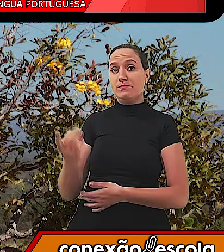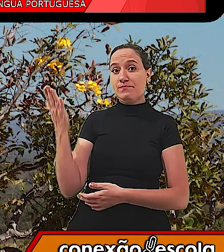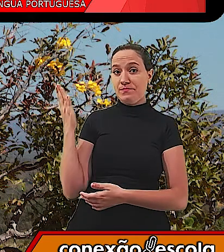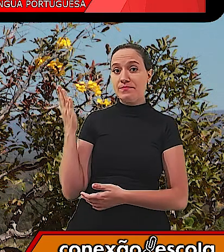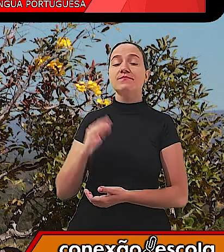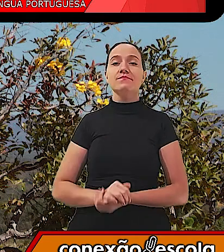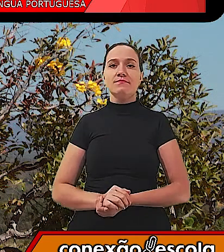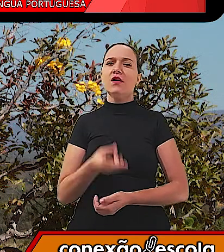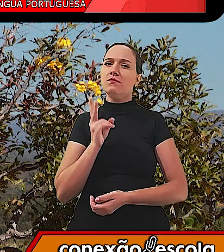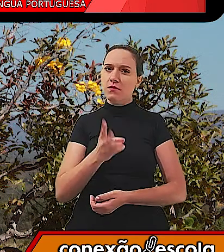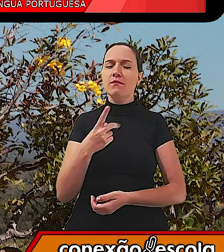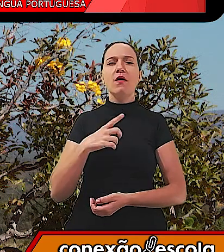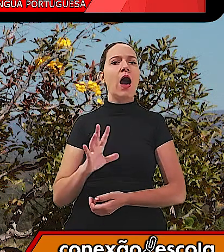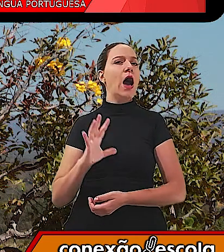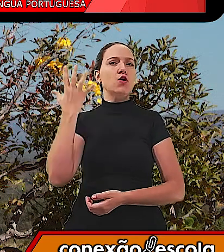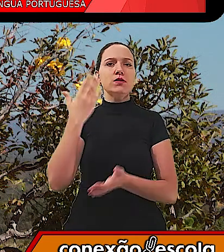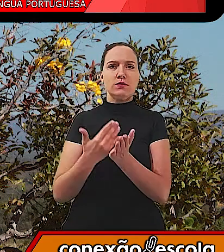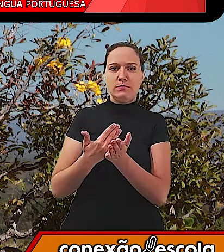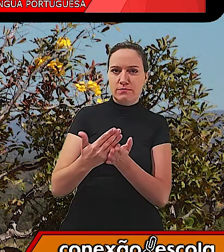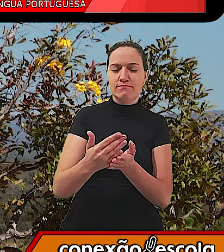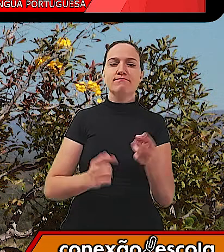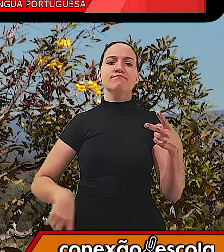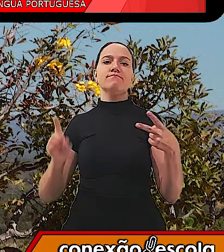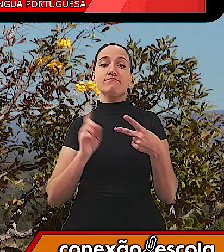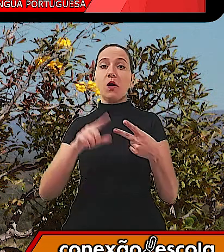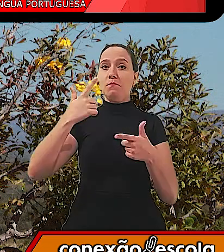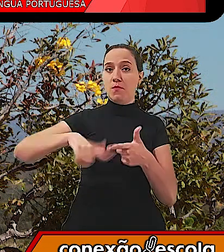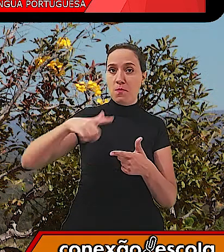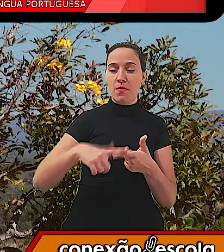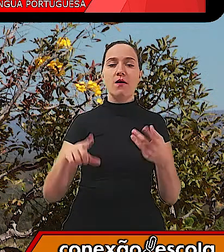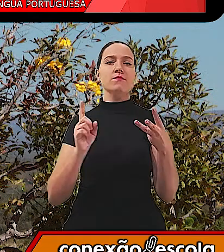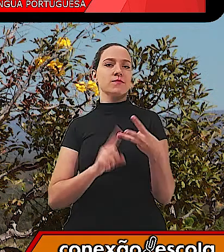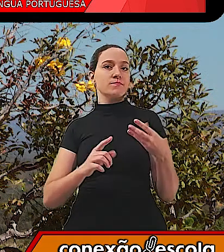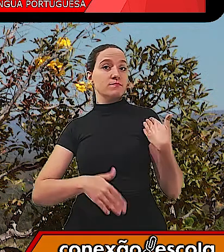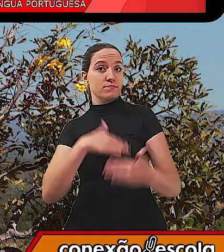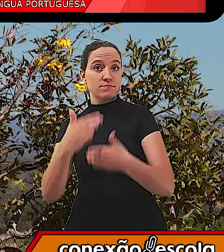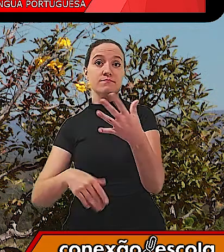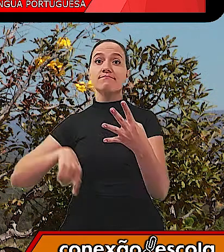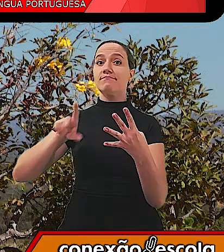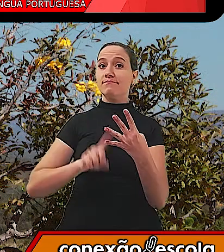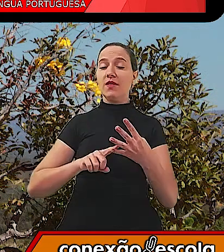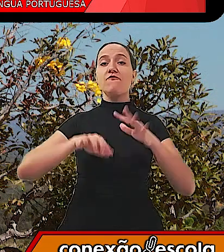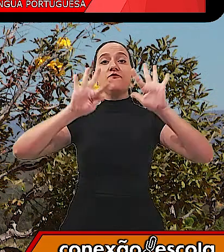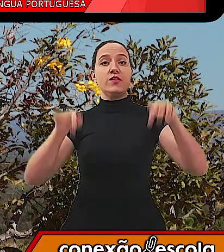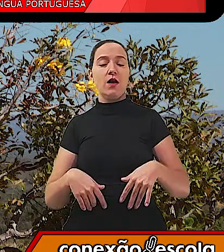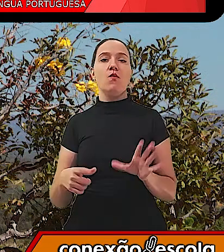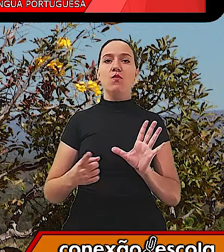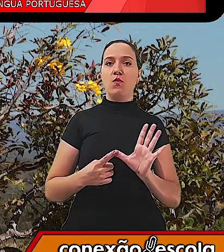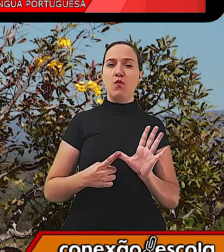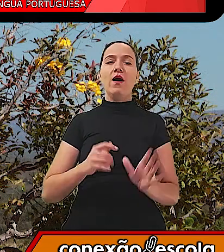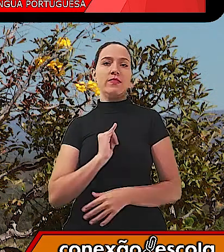olha. Situação inicial, conflito, desenvolvimento, final,